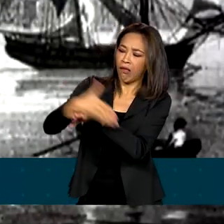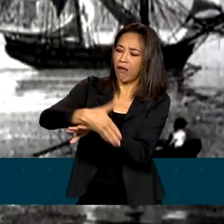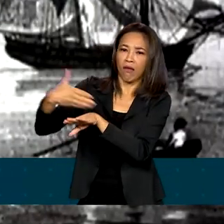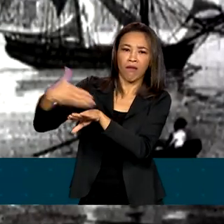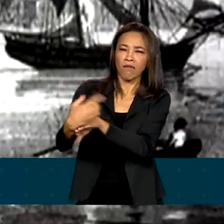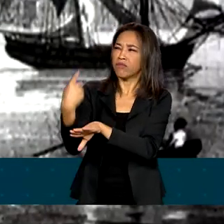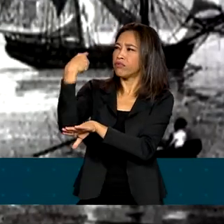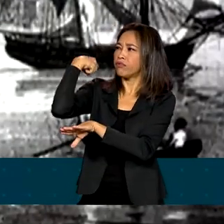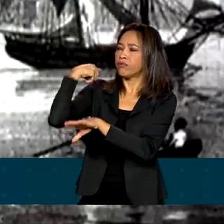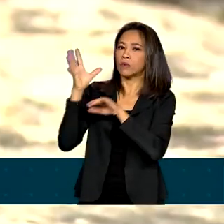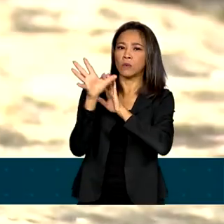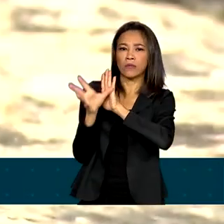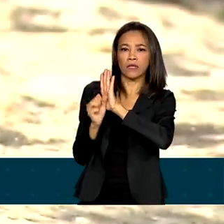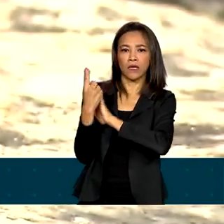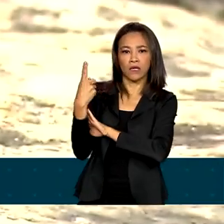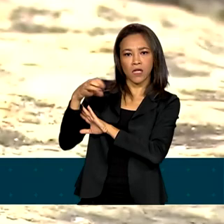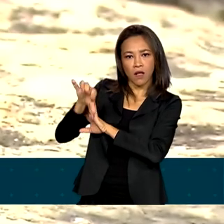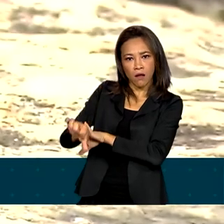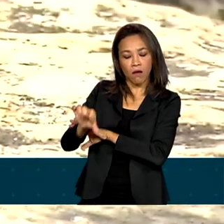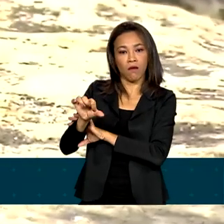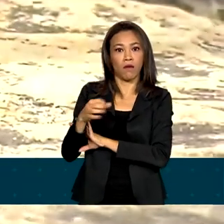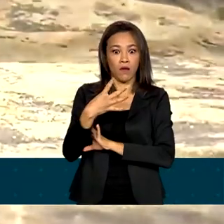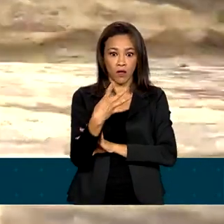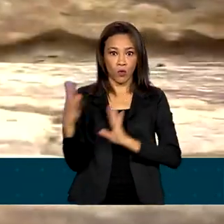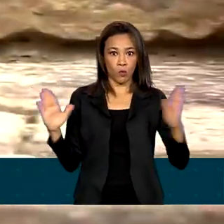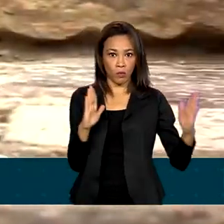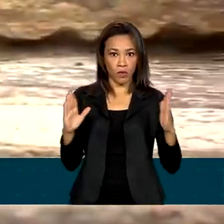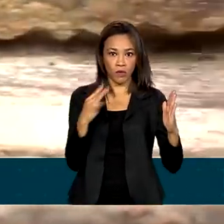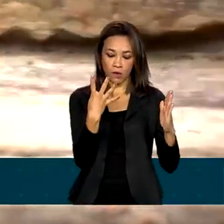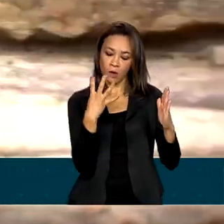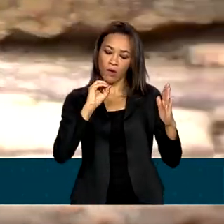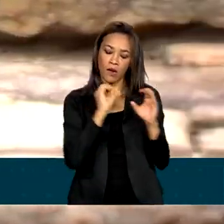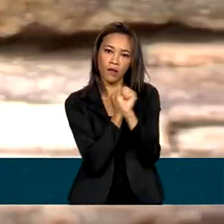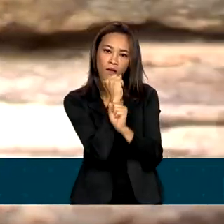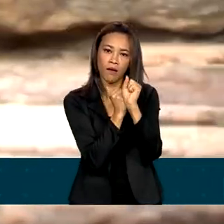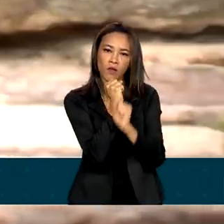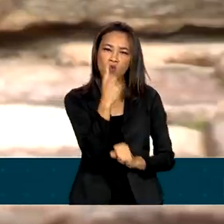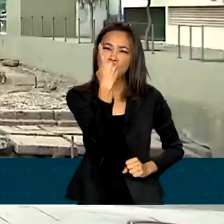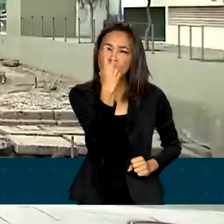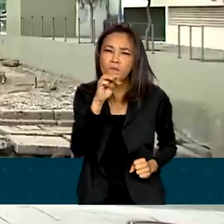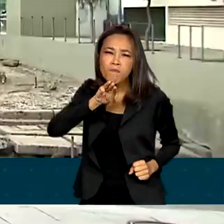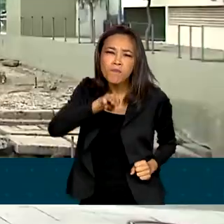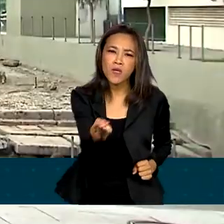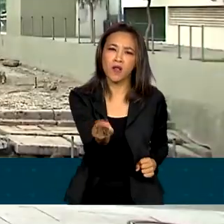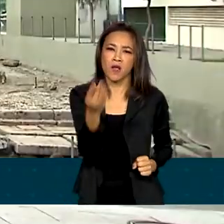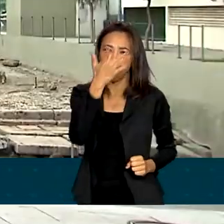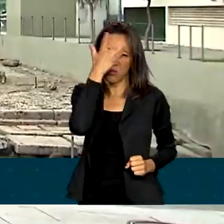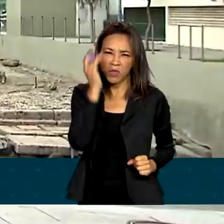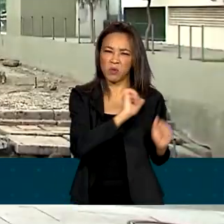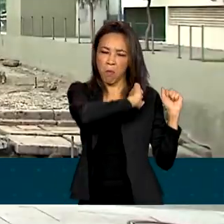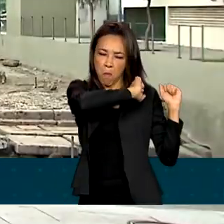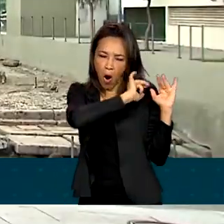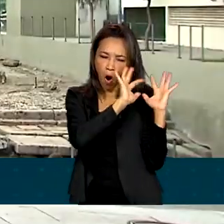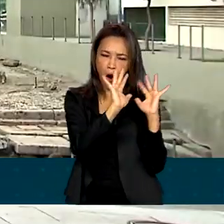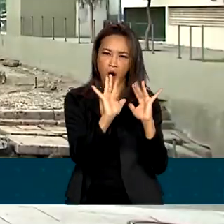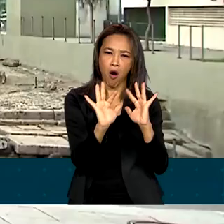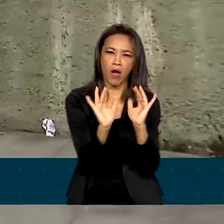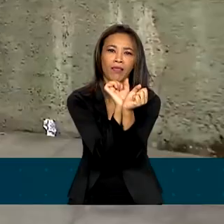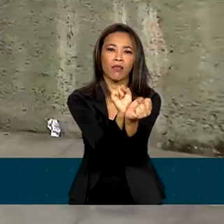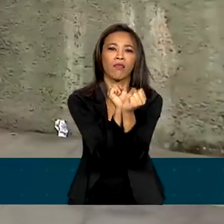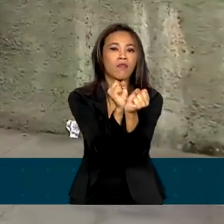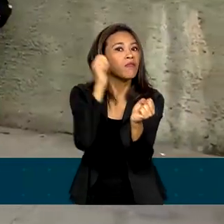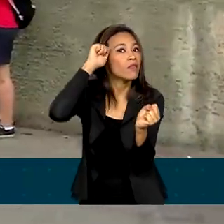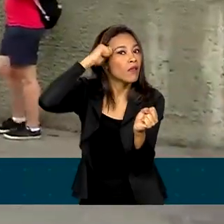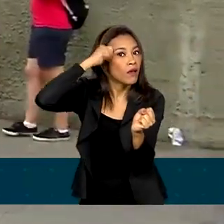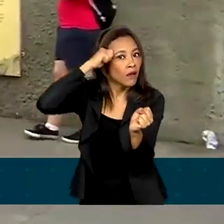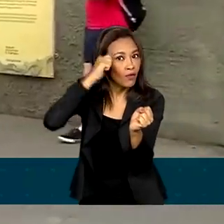o século XIX. Durante 40 anos, aproximadamente 1 milhão de negros desembarcaram neste local,